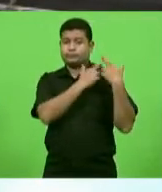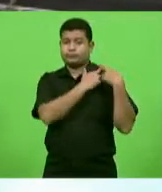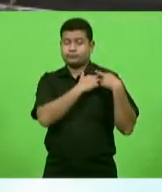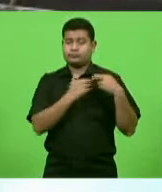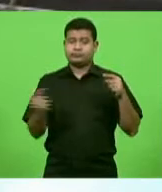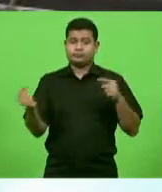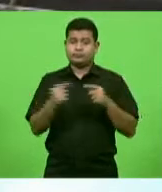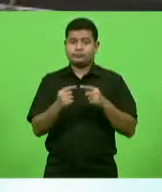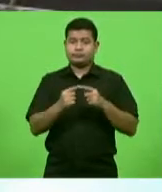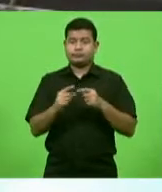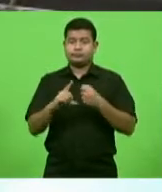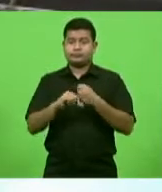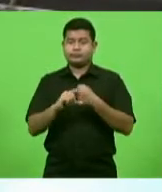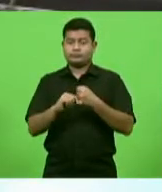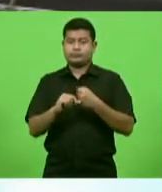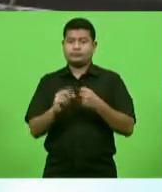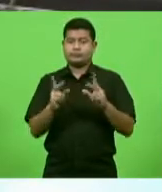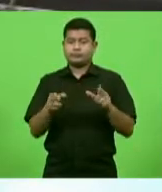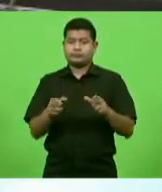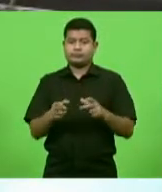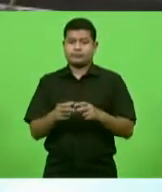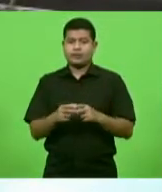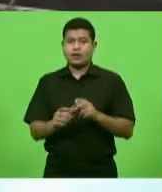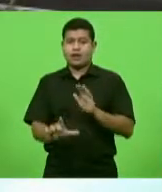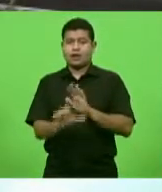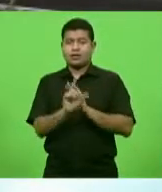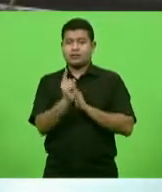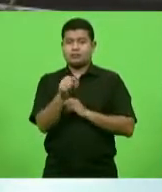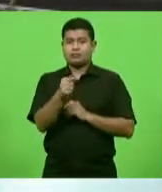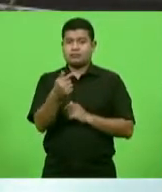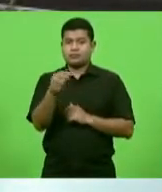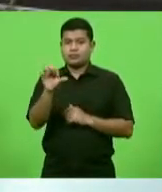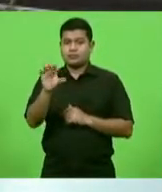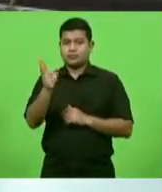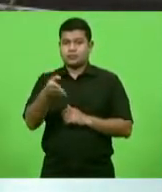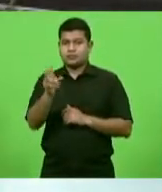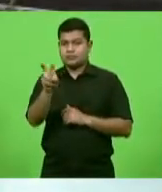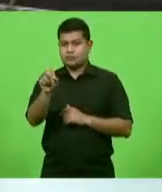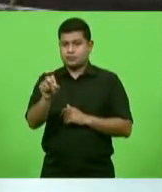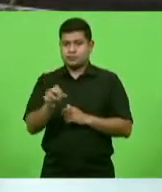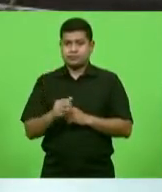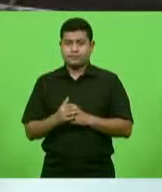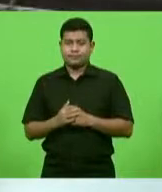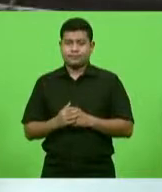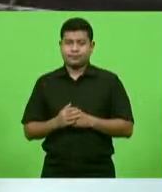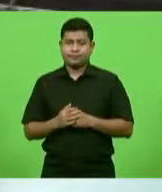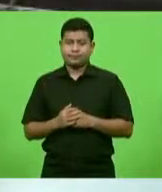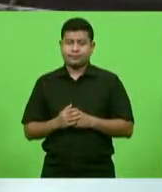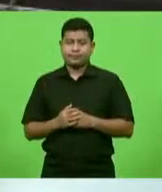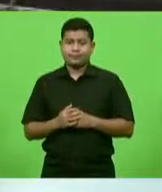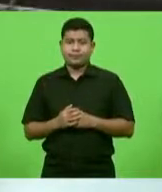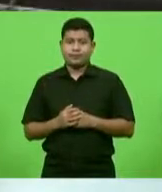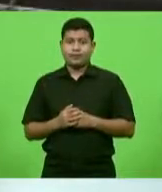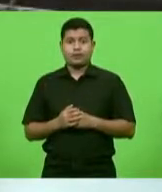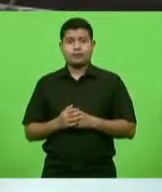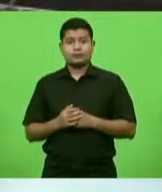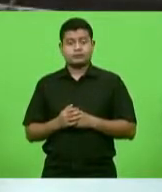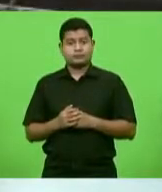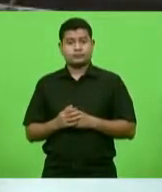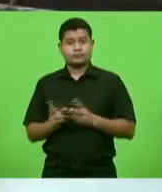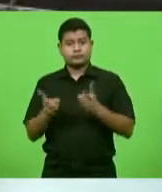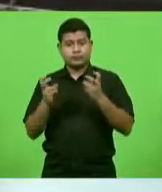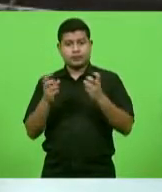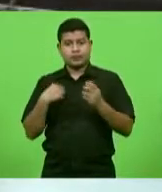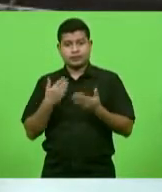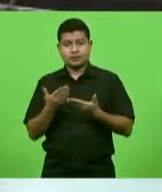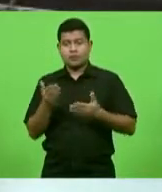mesmo artigo da Lei 1079 de 50. Note-se o cuidado